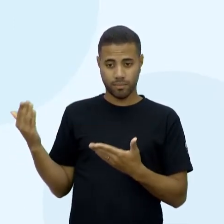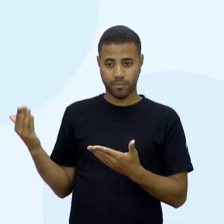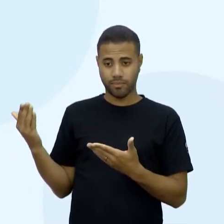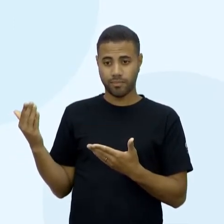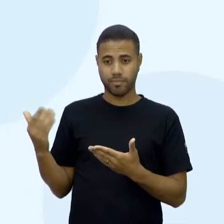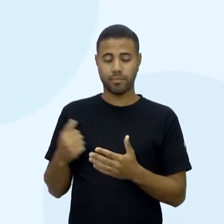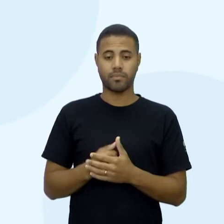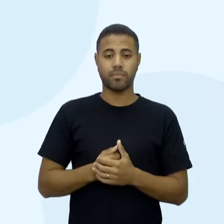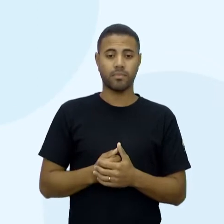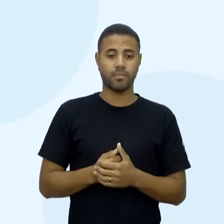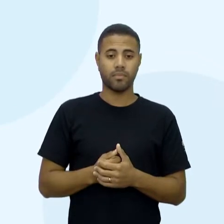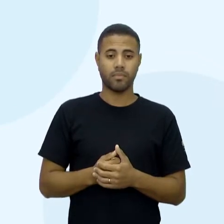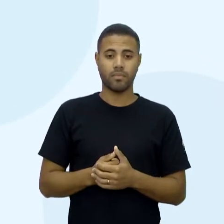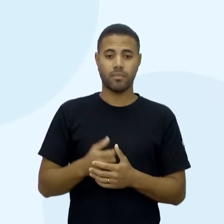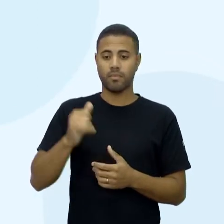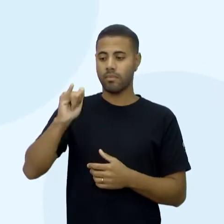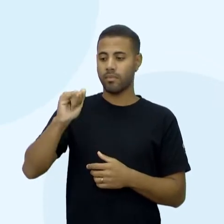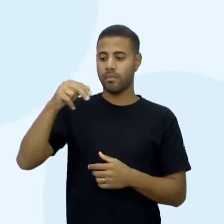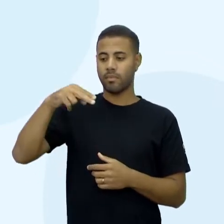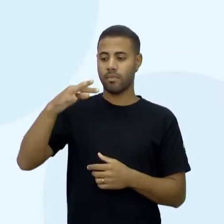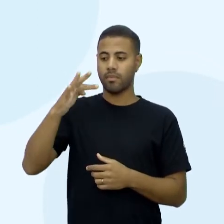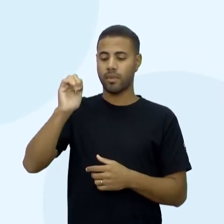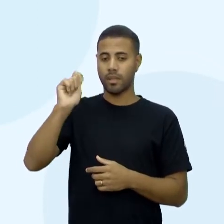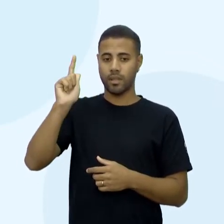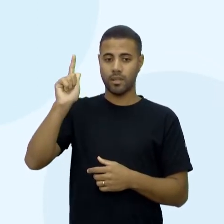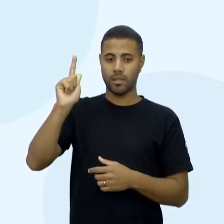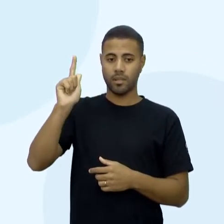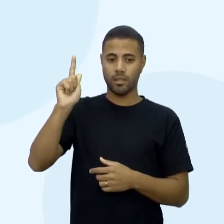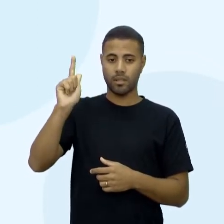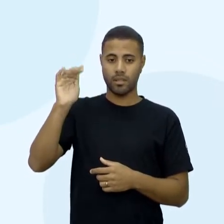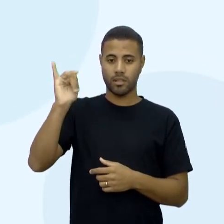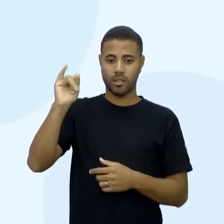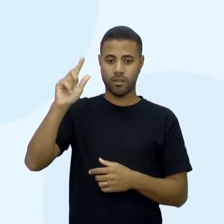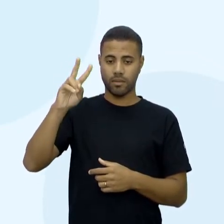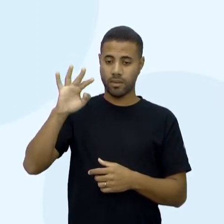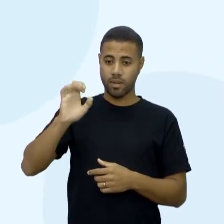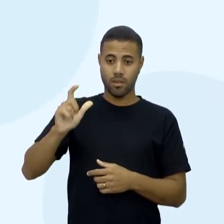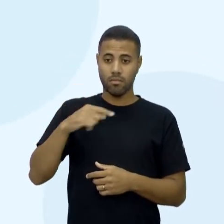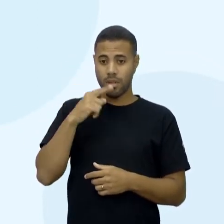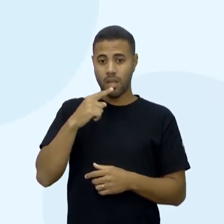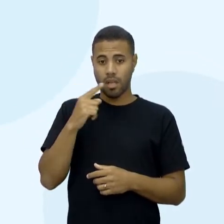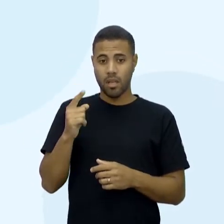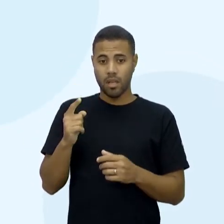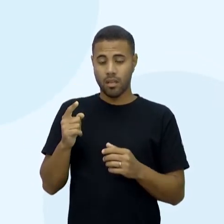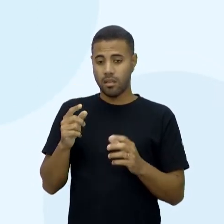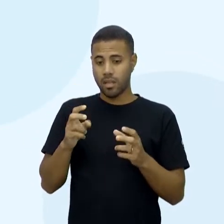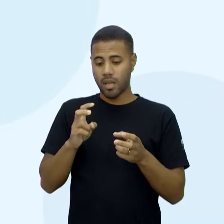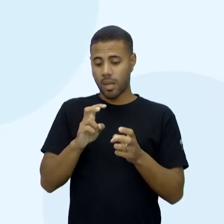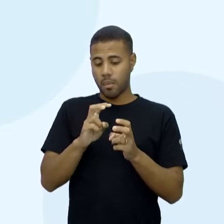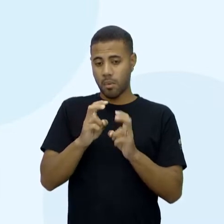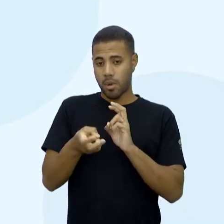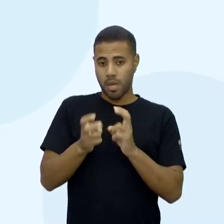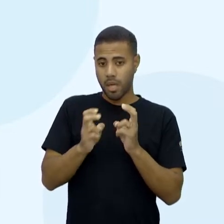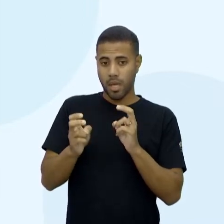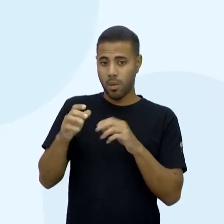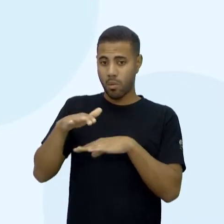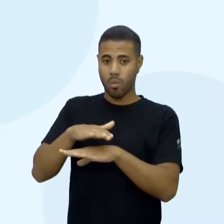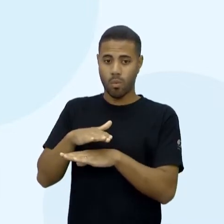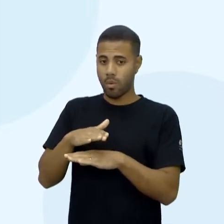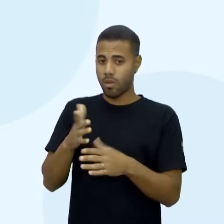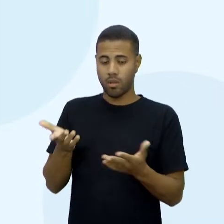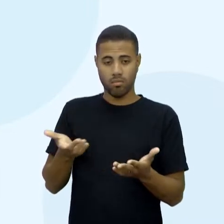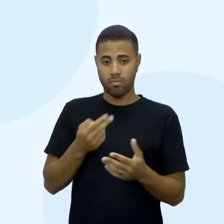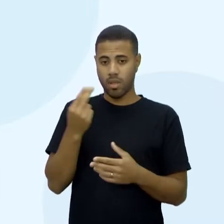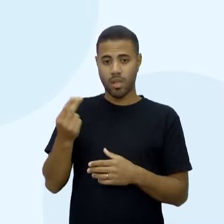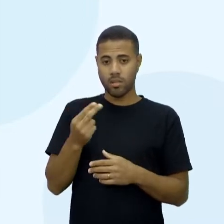ou intangível, porque não tem como você preservar a capoeira dentro de um museu, né, gente? Né?